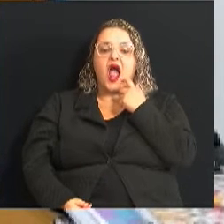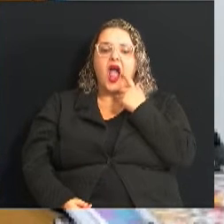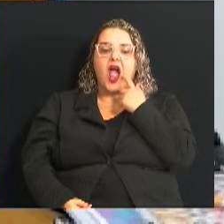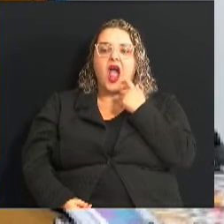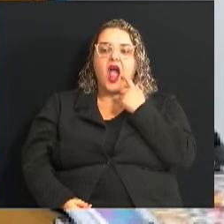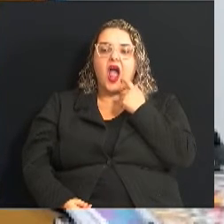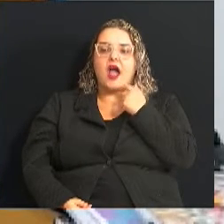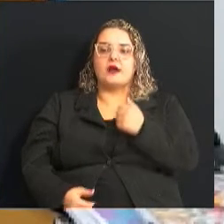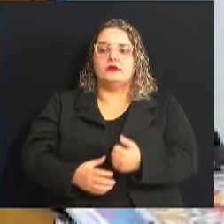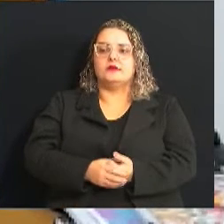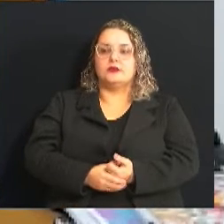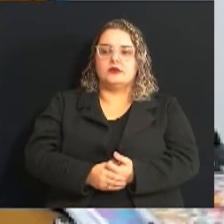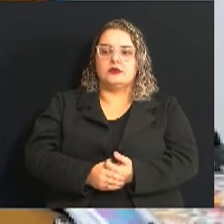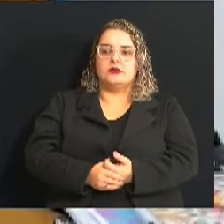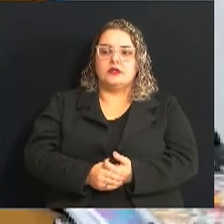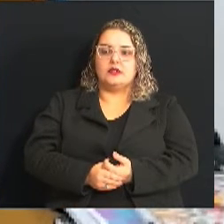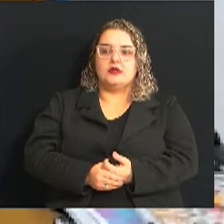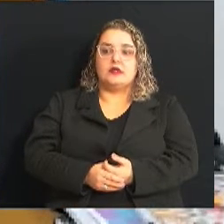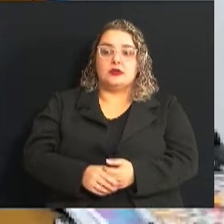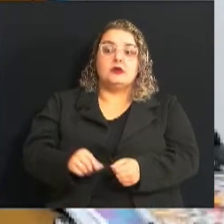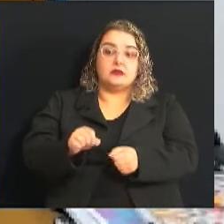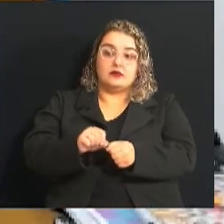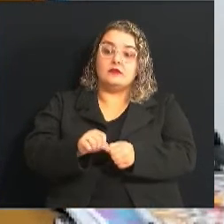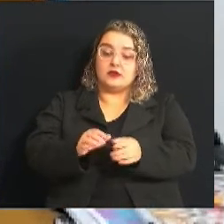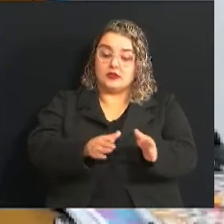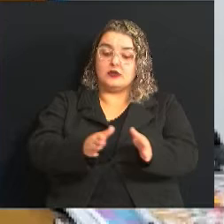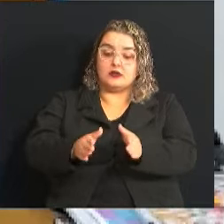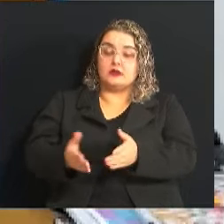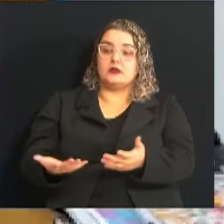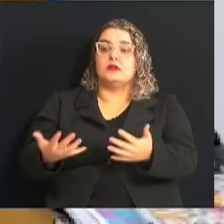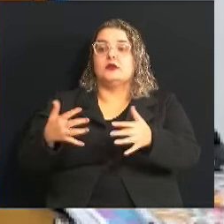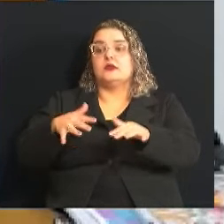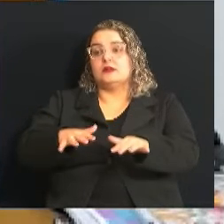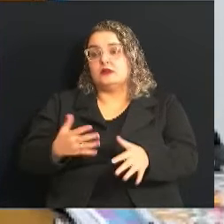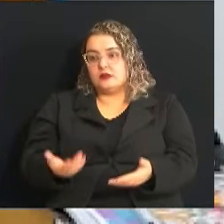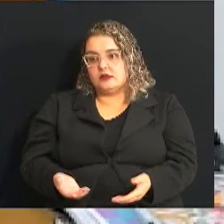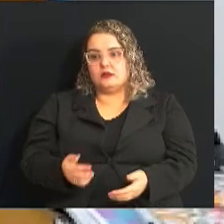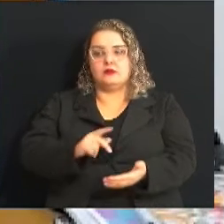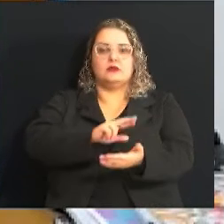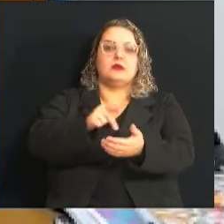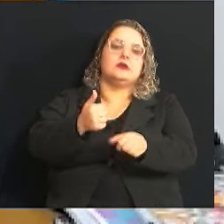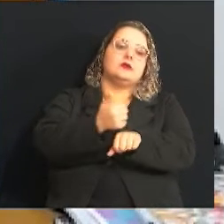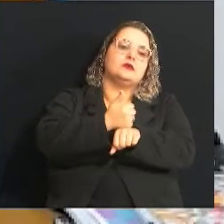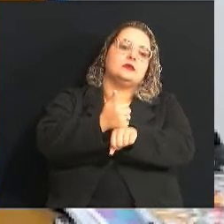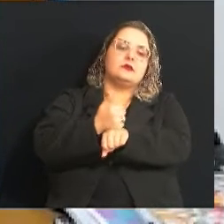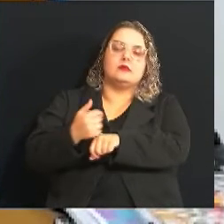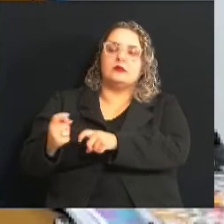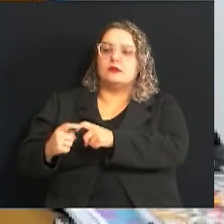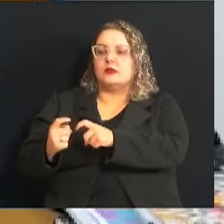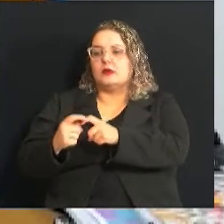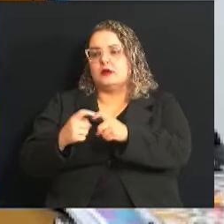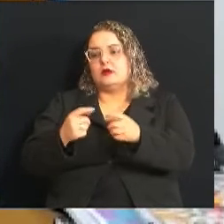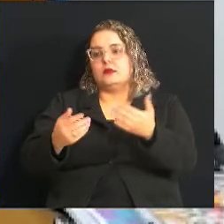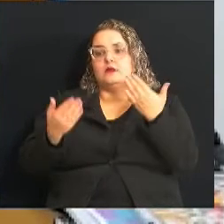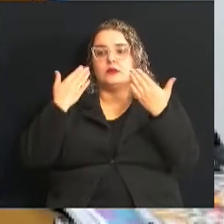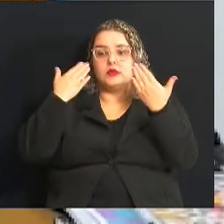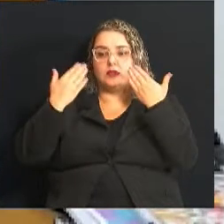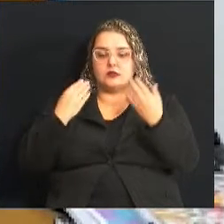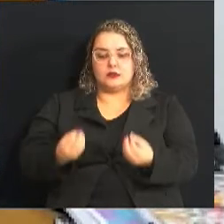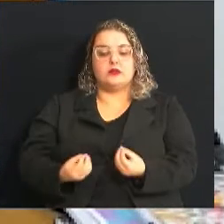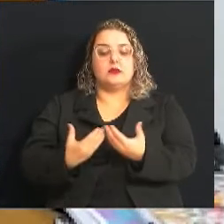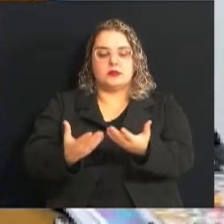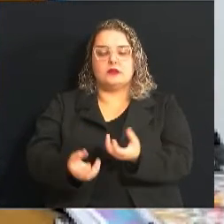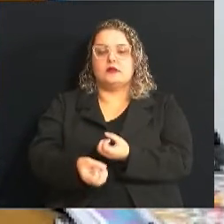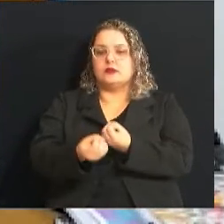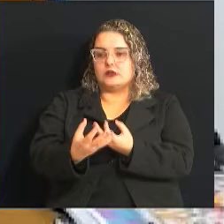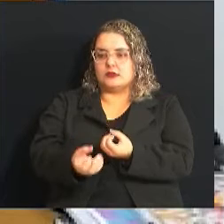feito muito isso no período da pandemia, né? Inserindo vários profissionais, médicos, enfim, psicólogos, trazendo essas